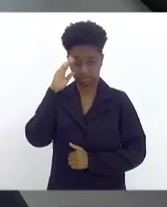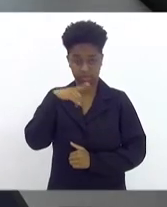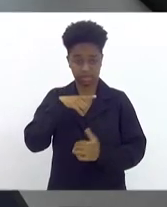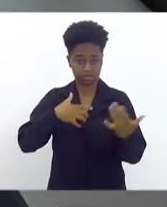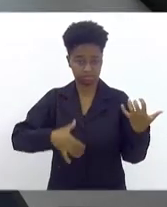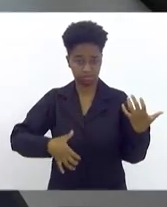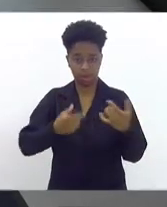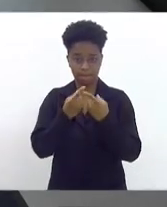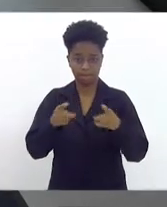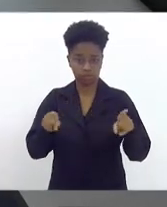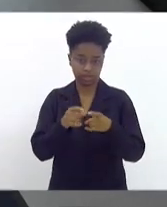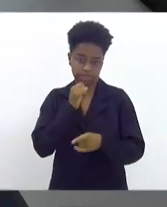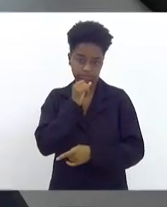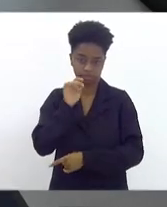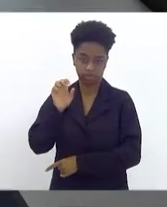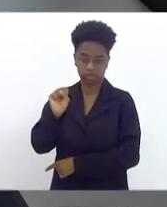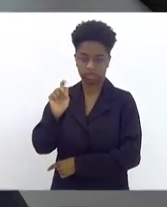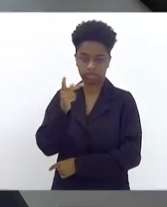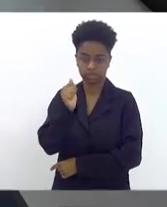da Shakira.